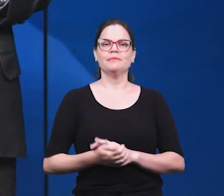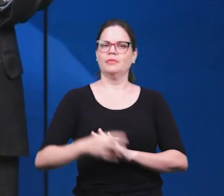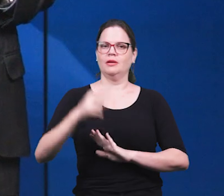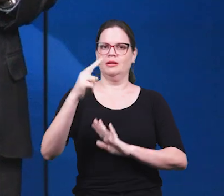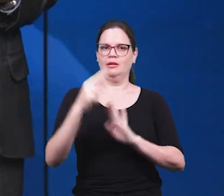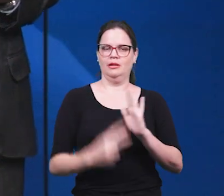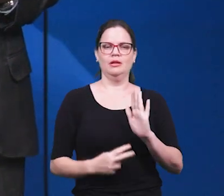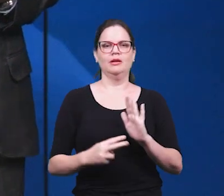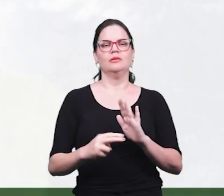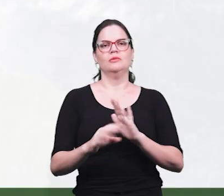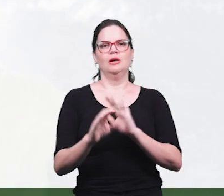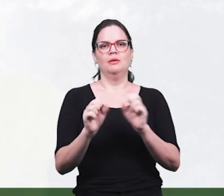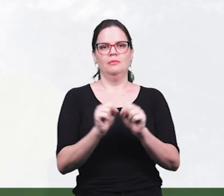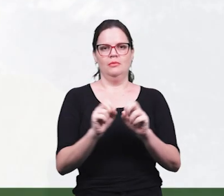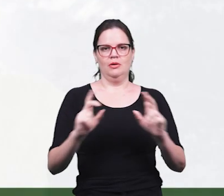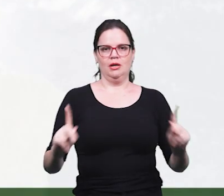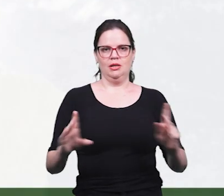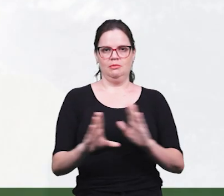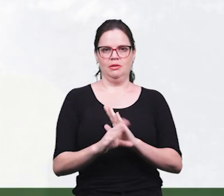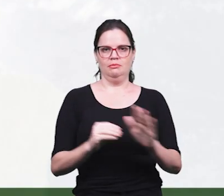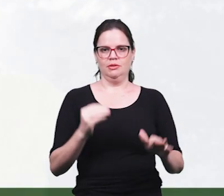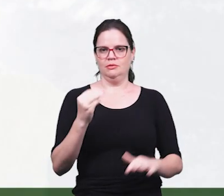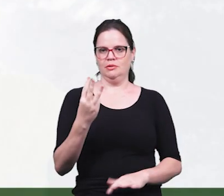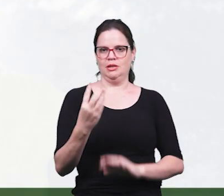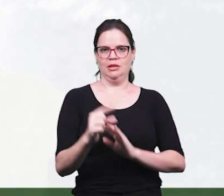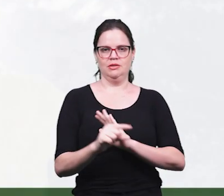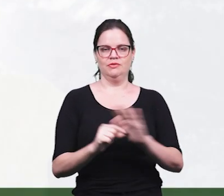lendo Apocalipse capítulo 3, agora o verso 2,